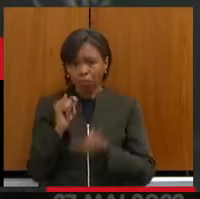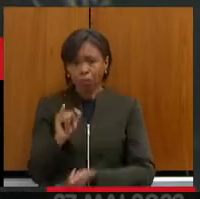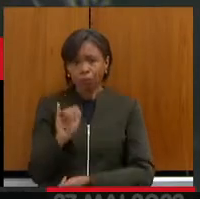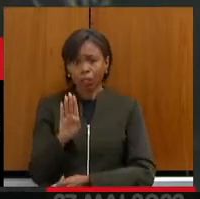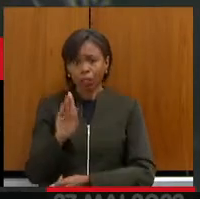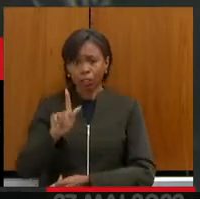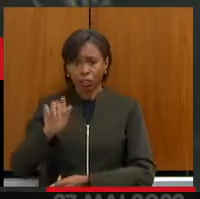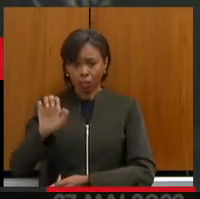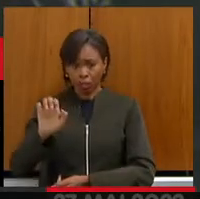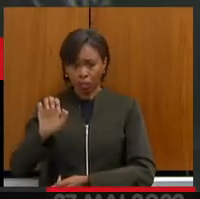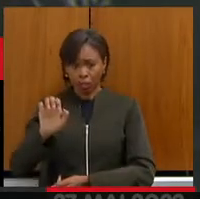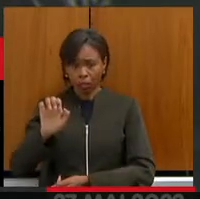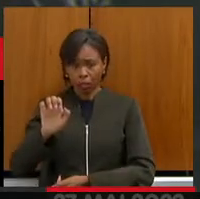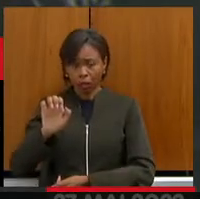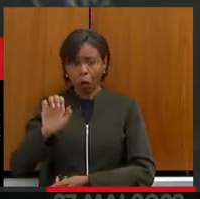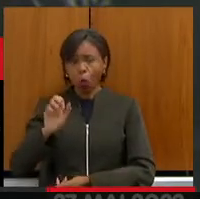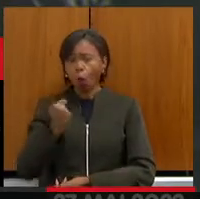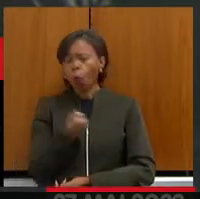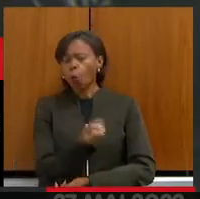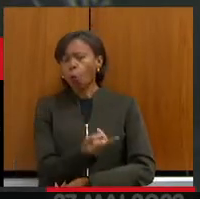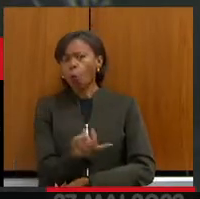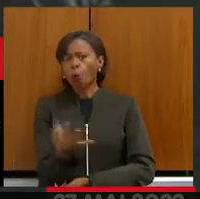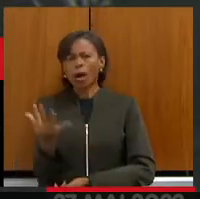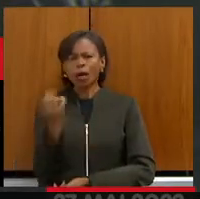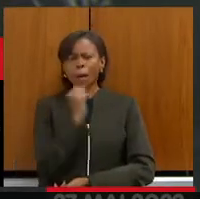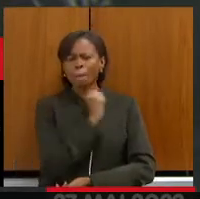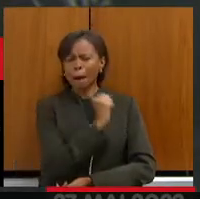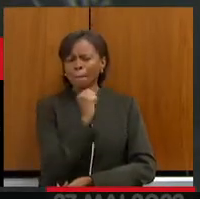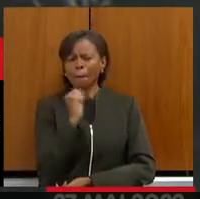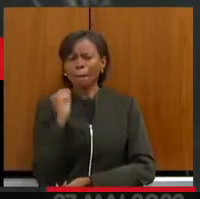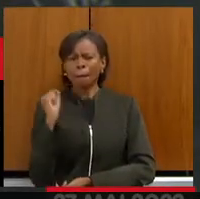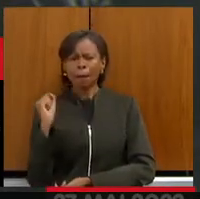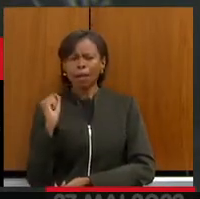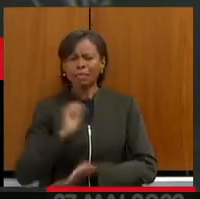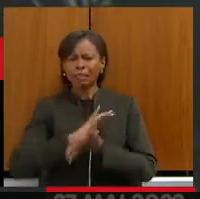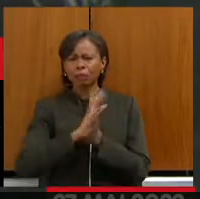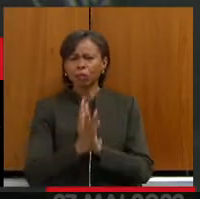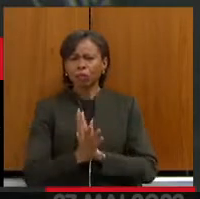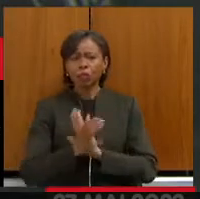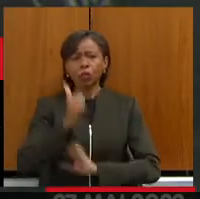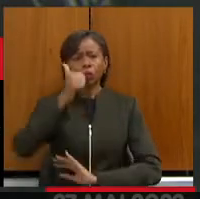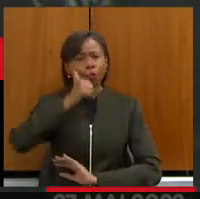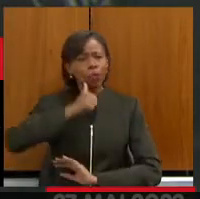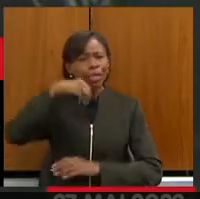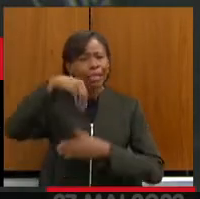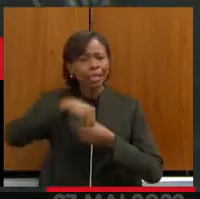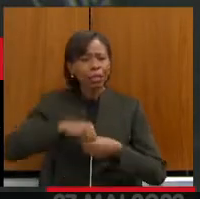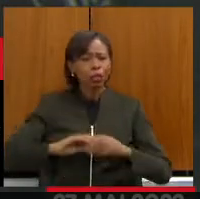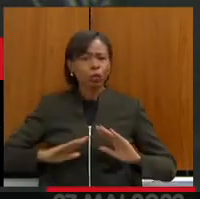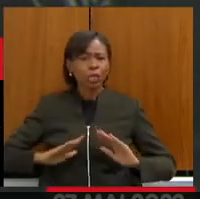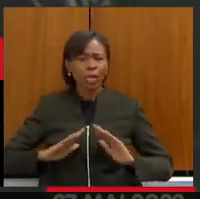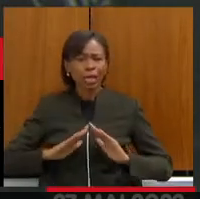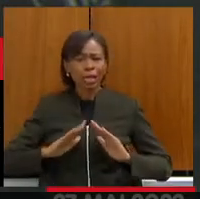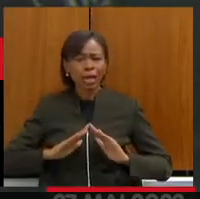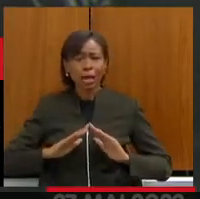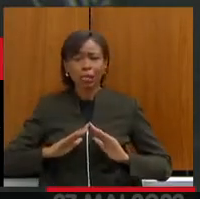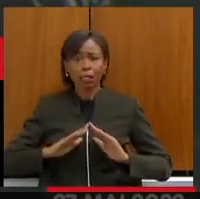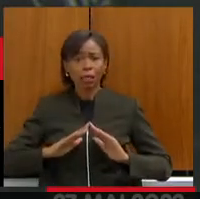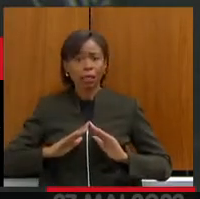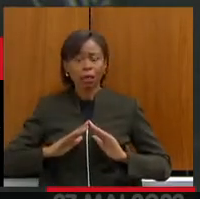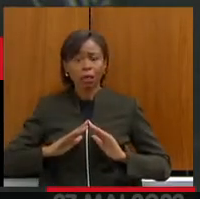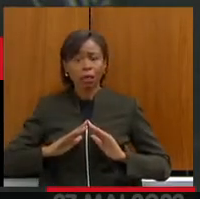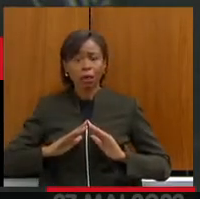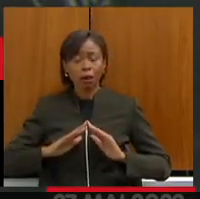a proporção de homicídio de mulheres cometidos no domicílio tem valor vulto que o de homens